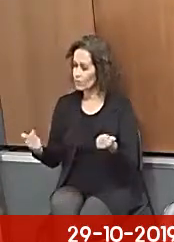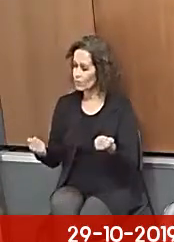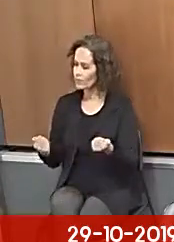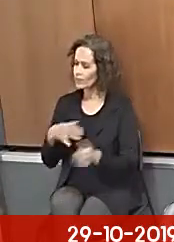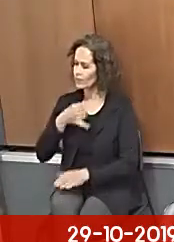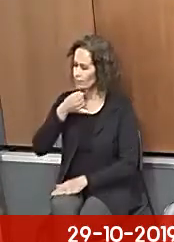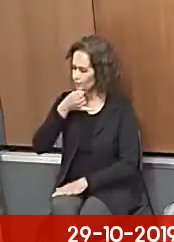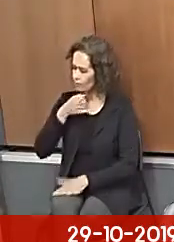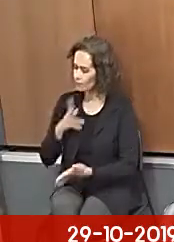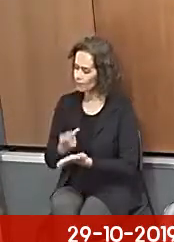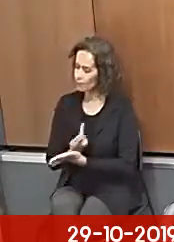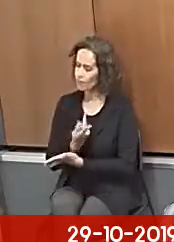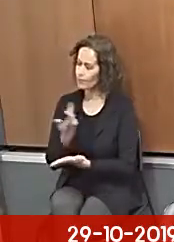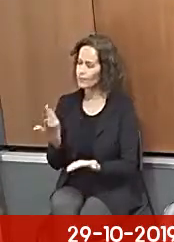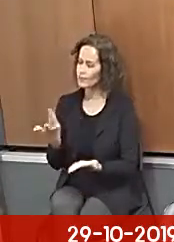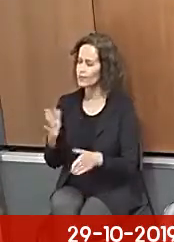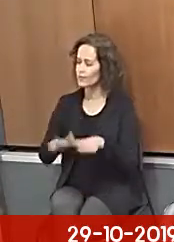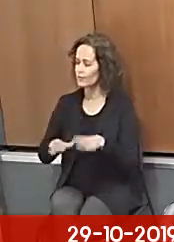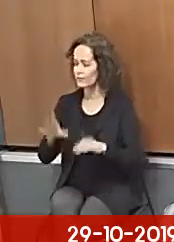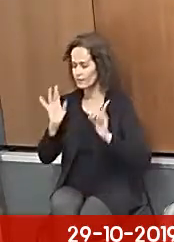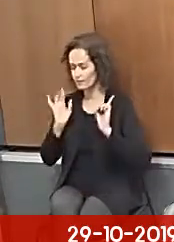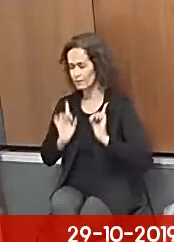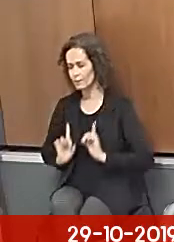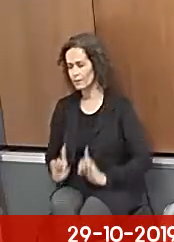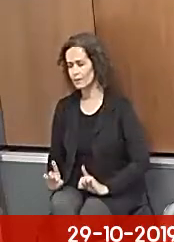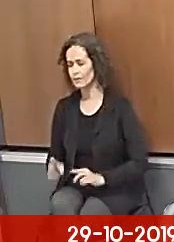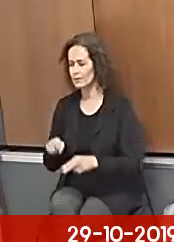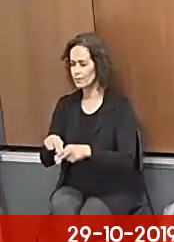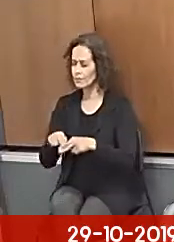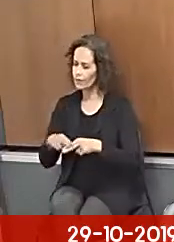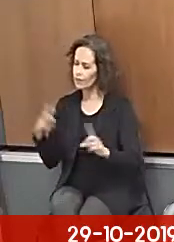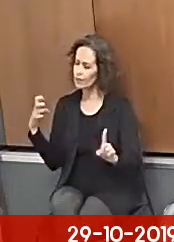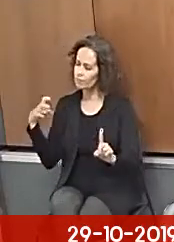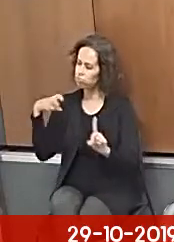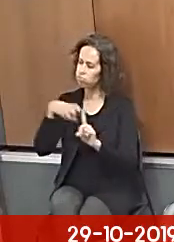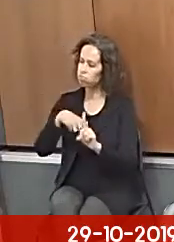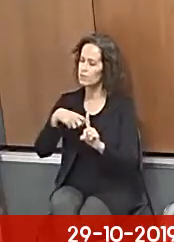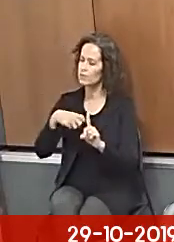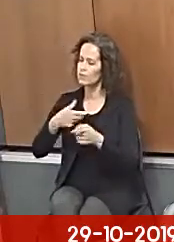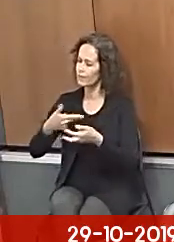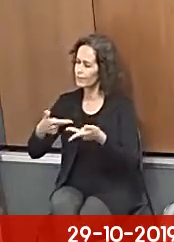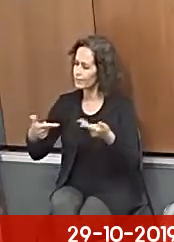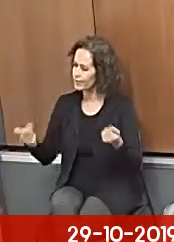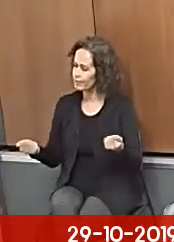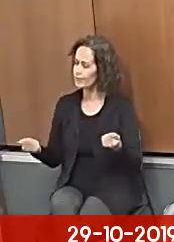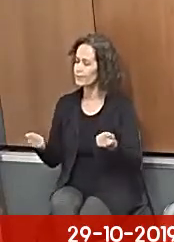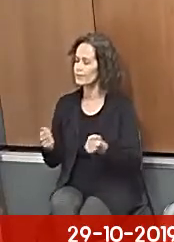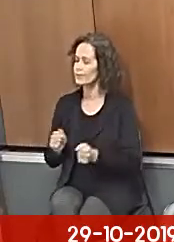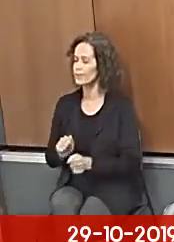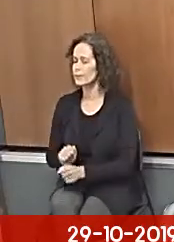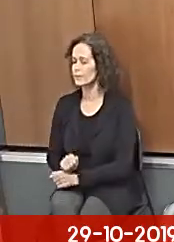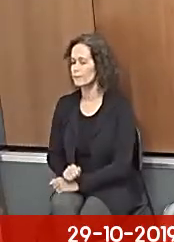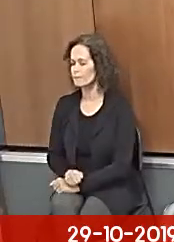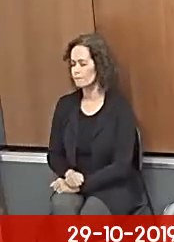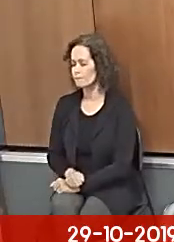acontecem aí, muitas vezes as deficiências provocadas por acidentes, acidentes que não teria a